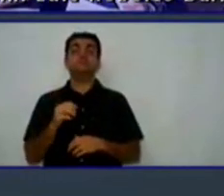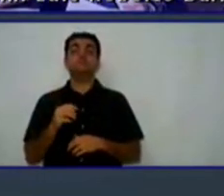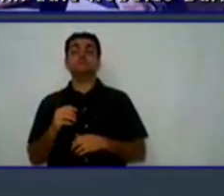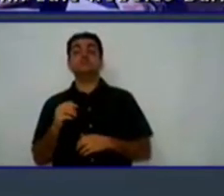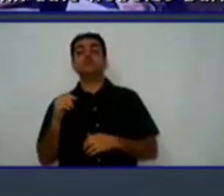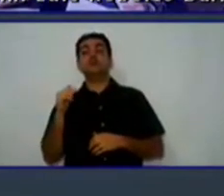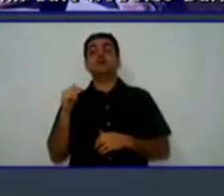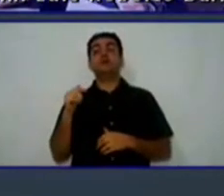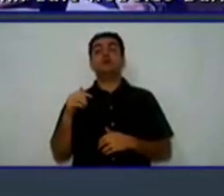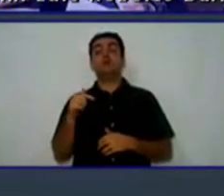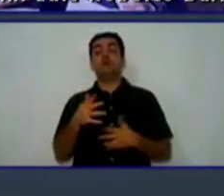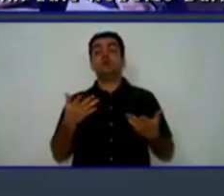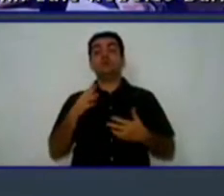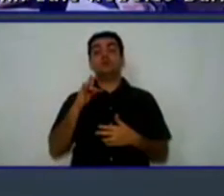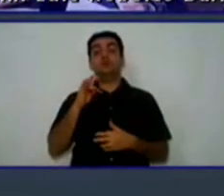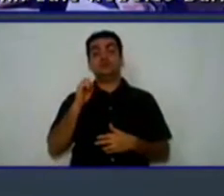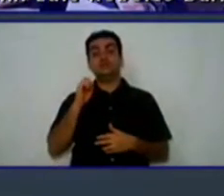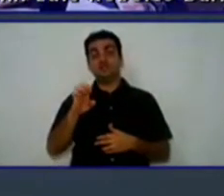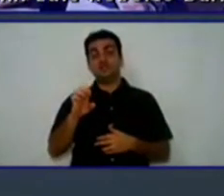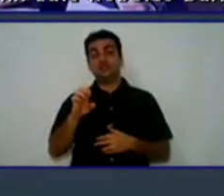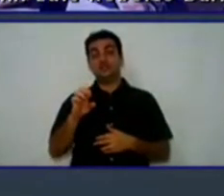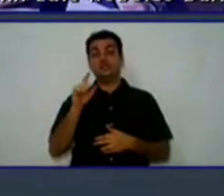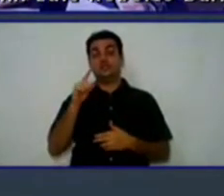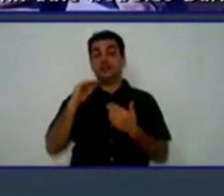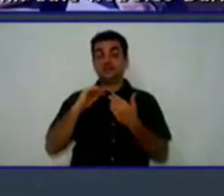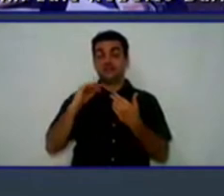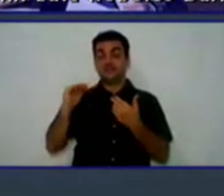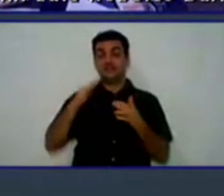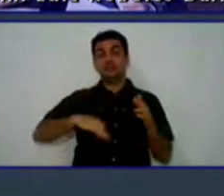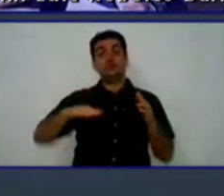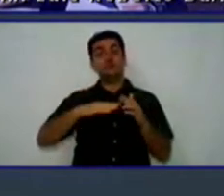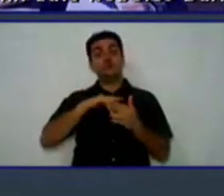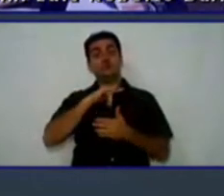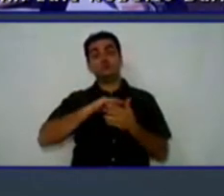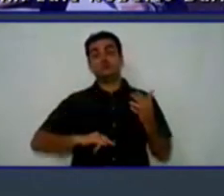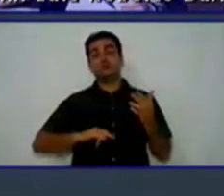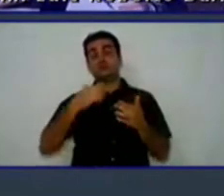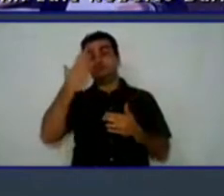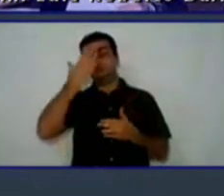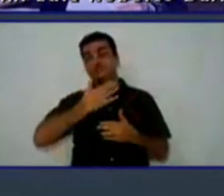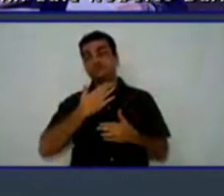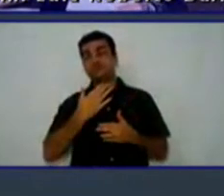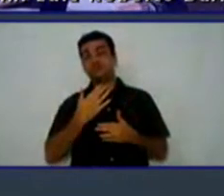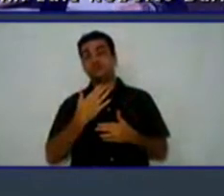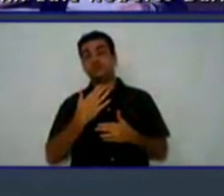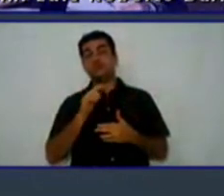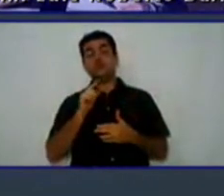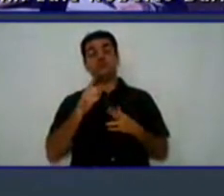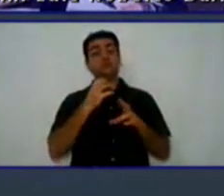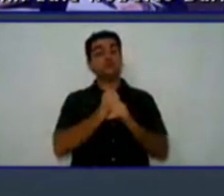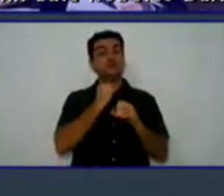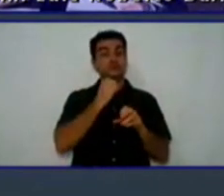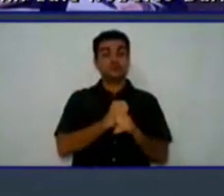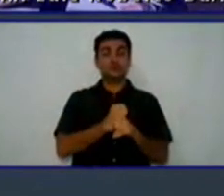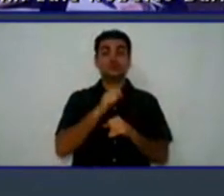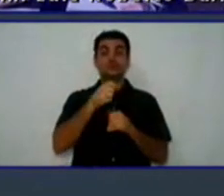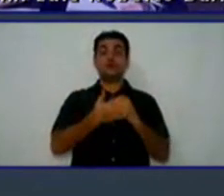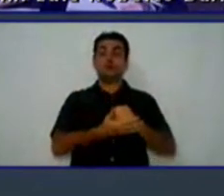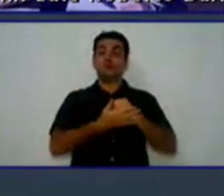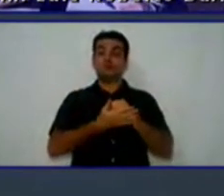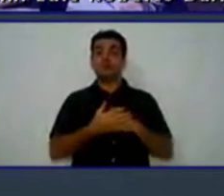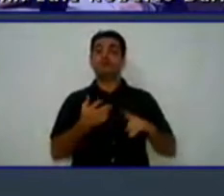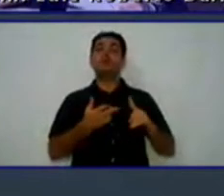a questão, o TSE está afastando toda a documentação comprobatória da prestação dos serviços